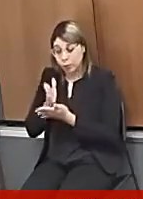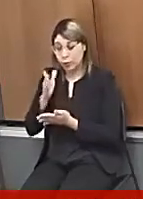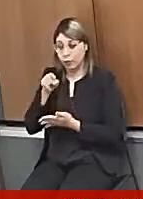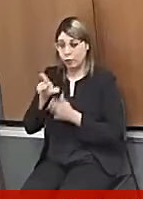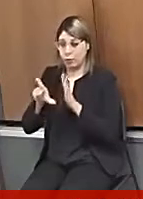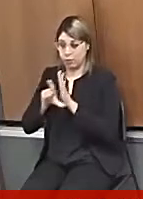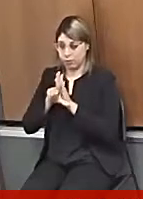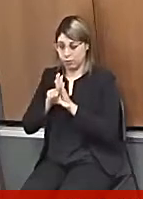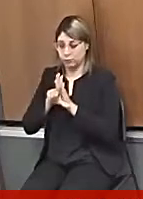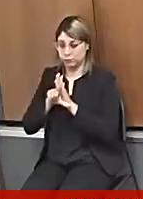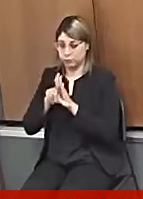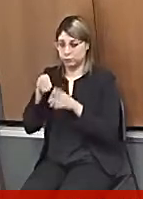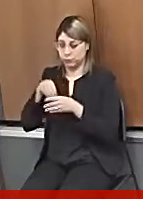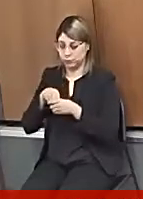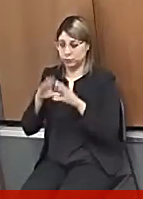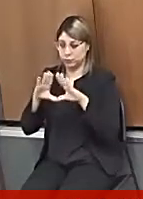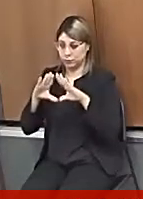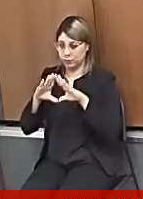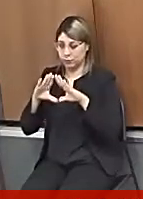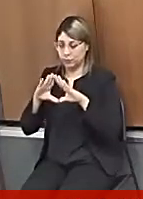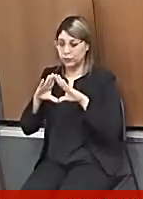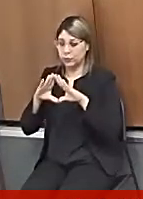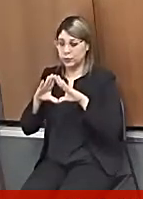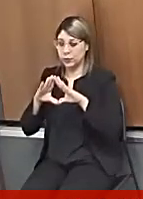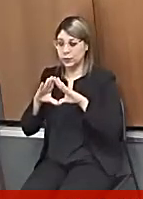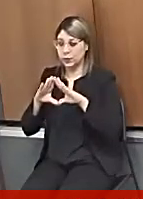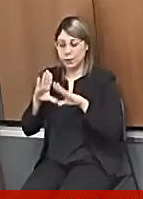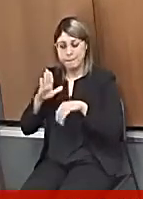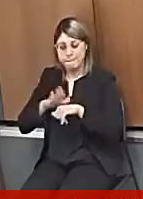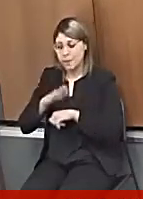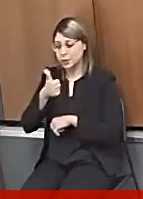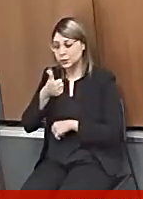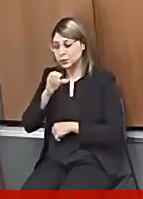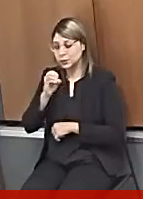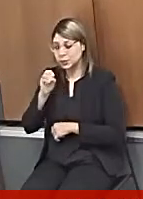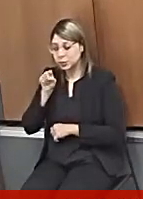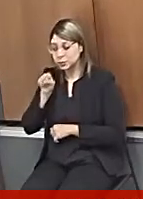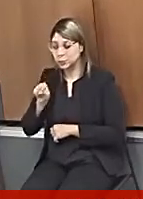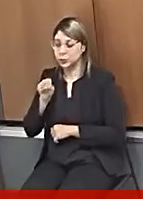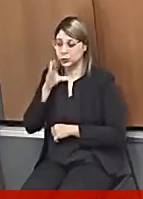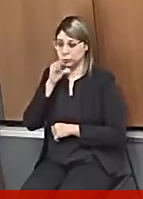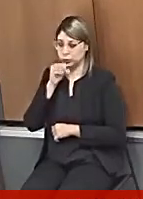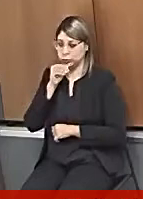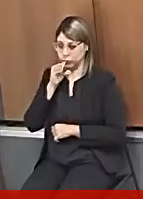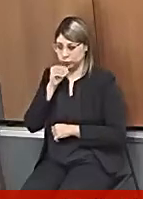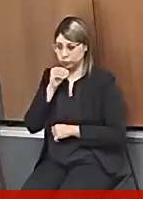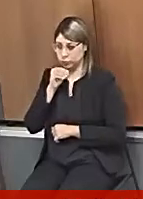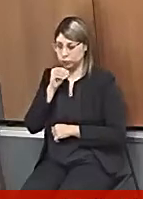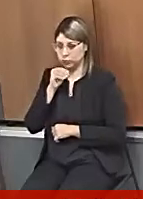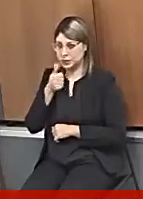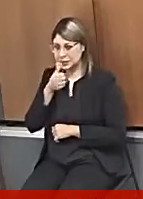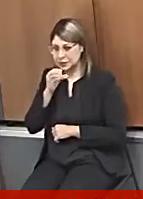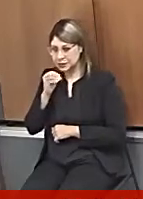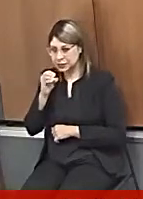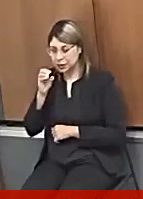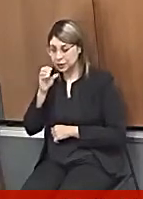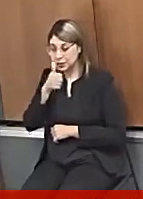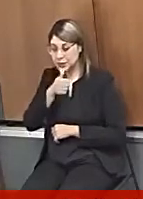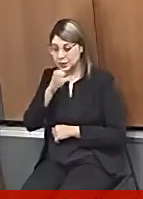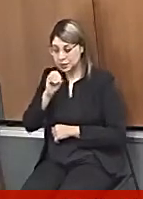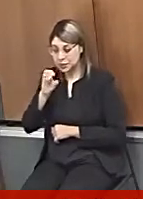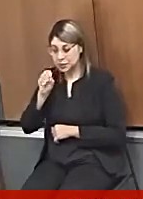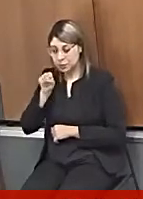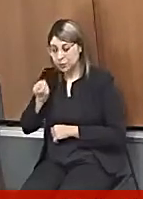essa lei aqui ao qual mas 100 mil servidores 100 mil servidores